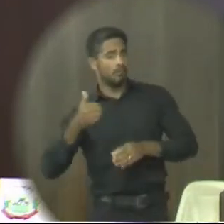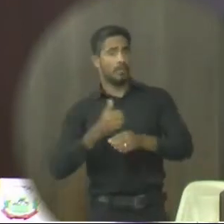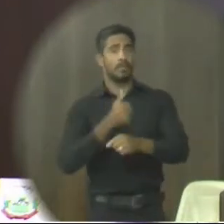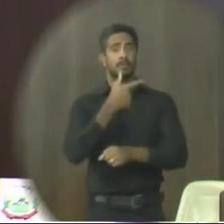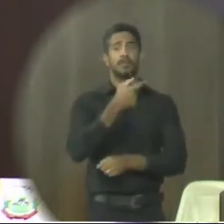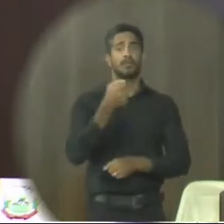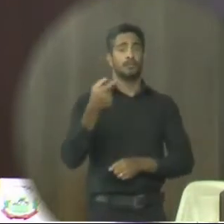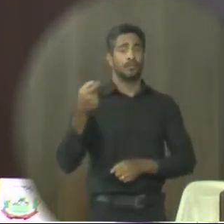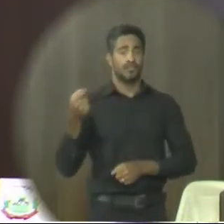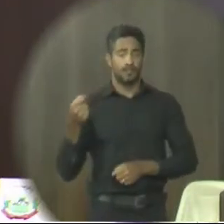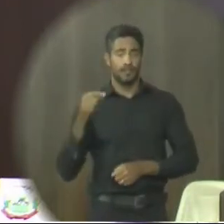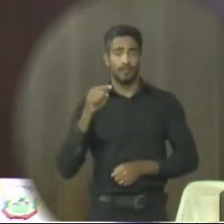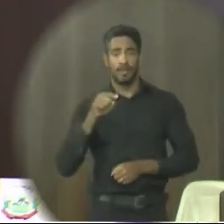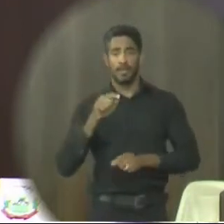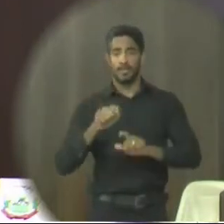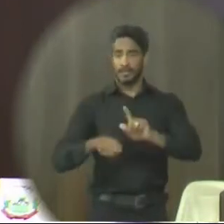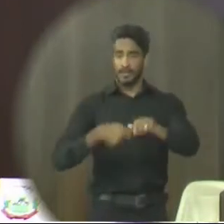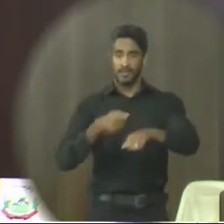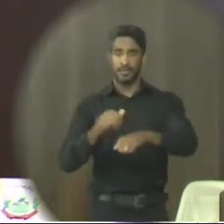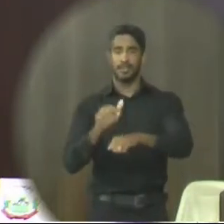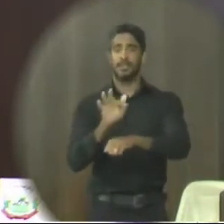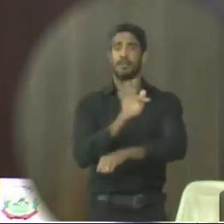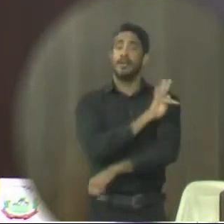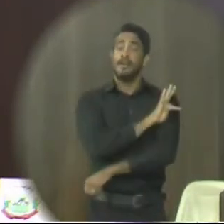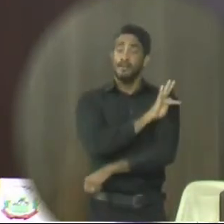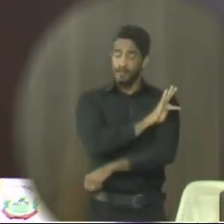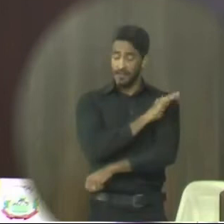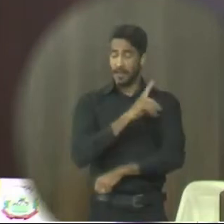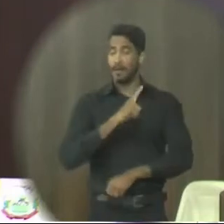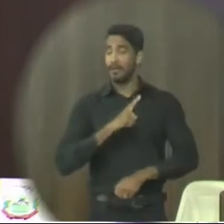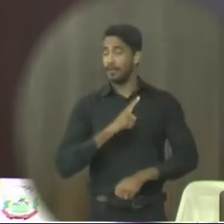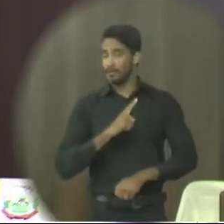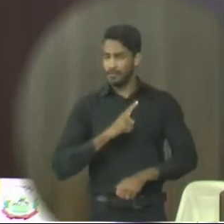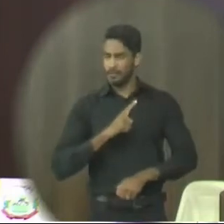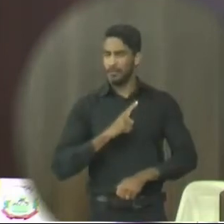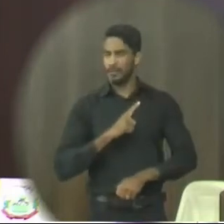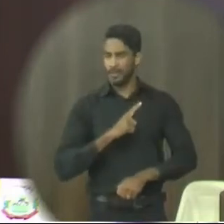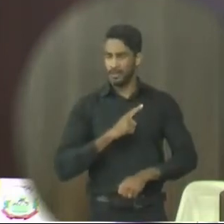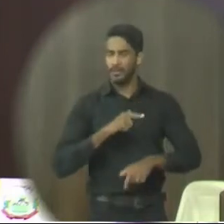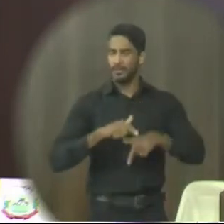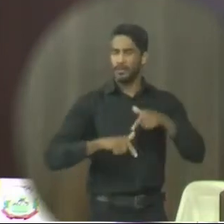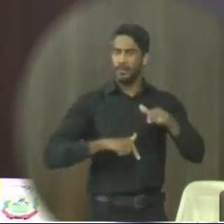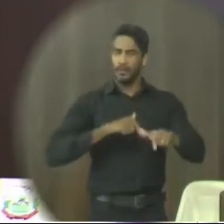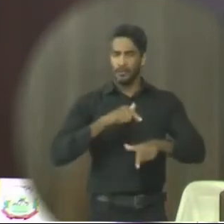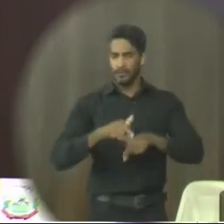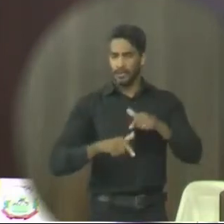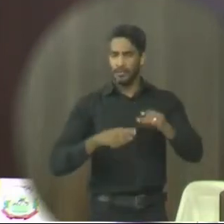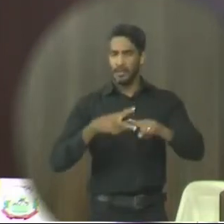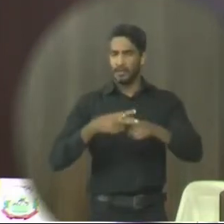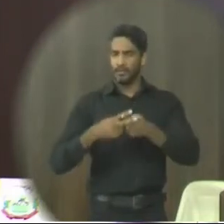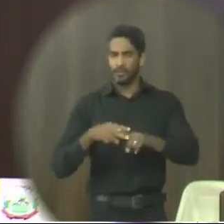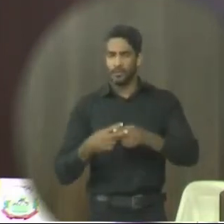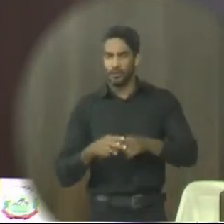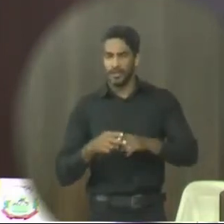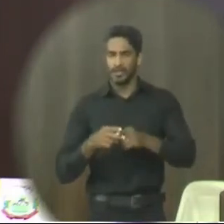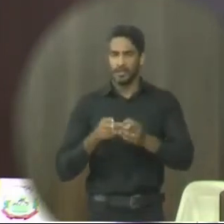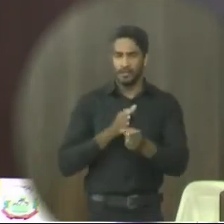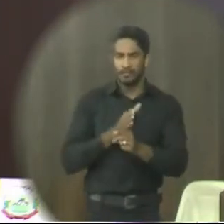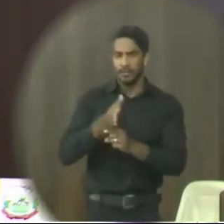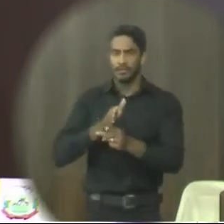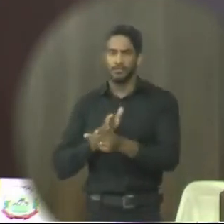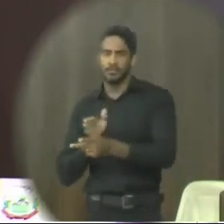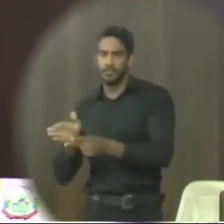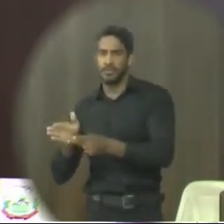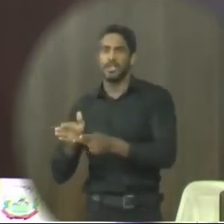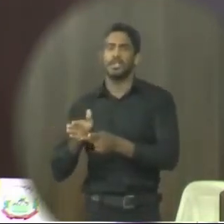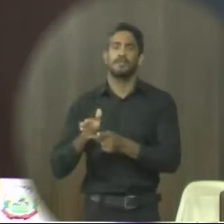de 2000, a saudade da gestão fiscal compreende a prevenção de riscos e a correção de desvio com a